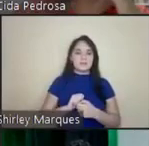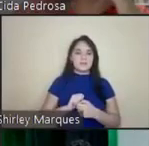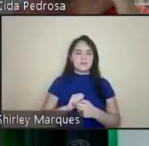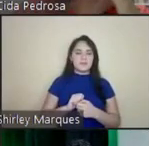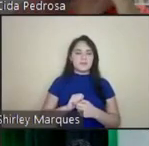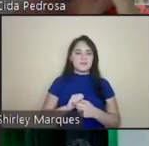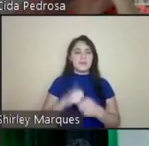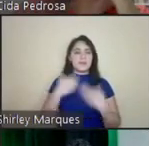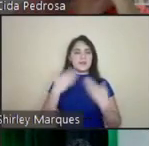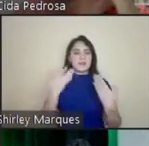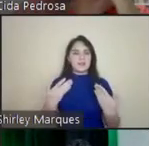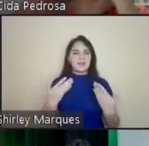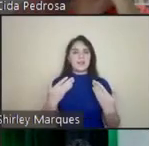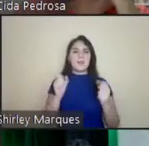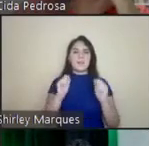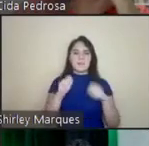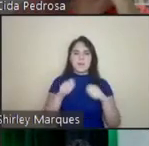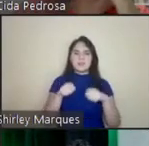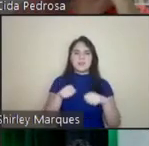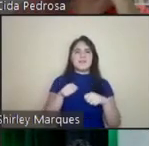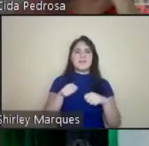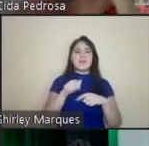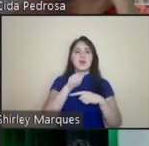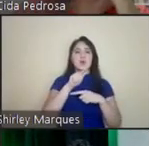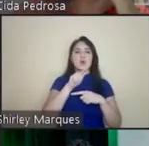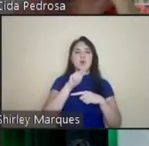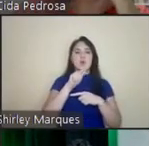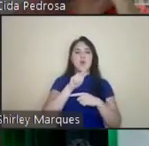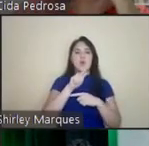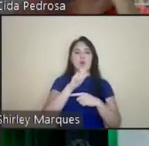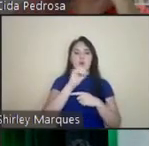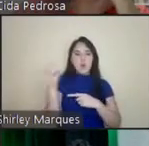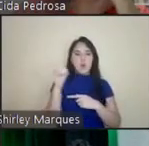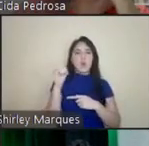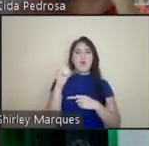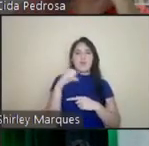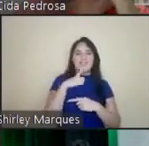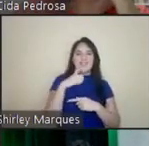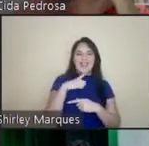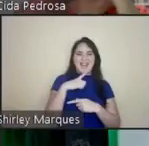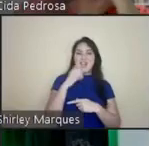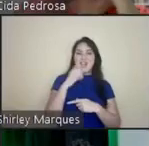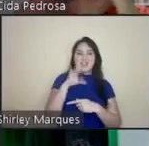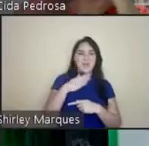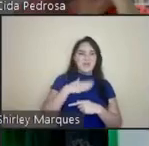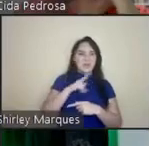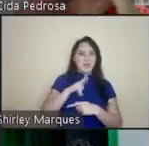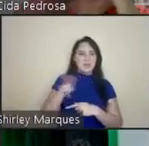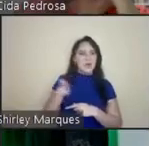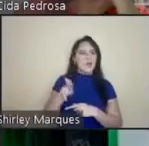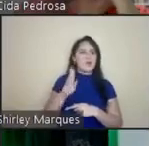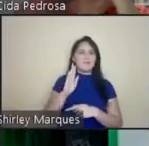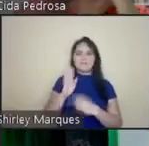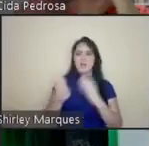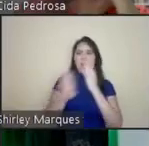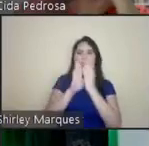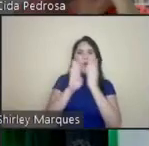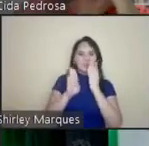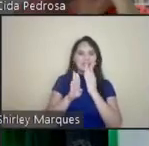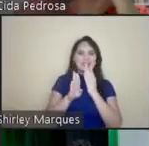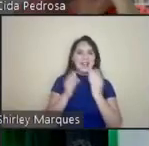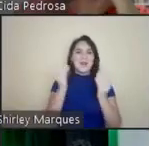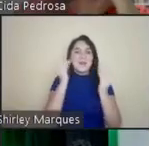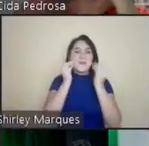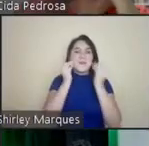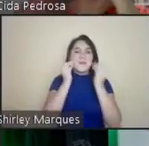mirdá.blogspot.com. Então, larga lá no Google, que São Google sempre resolve. Bota aí, manda o Mirdá blog, que aí já foi, já encontra. Um beijo, um abraço, se